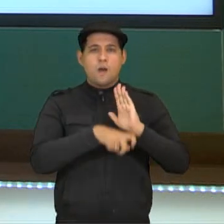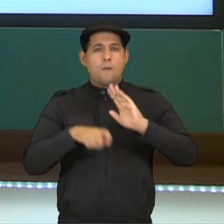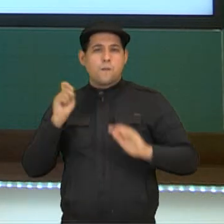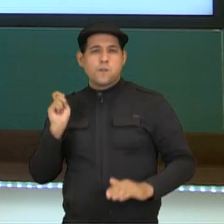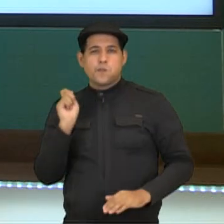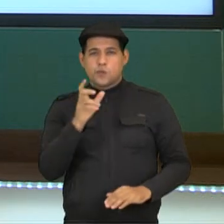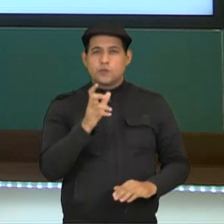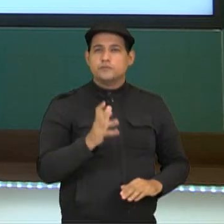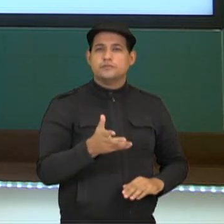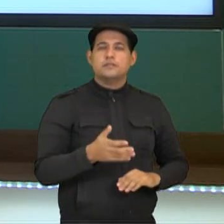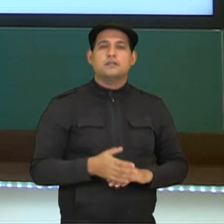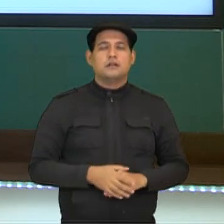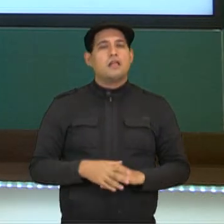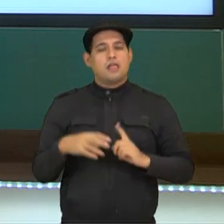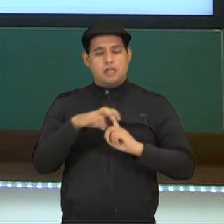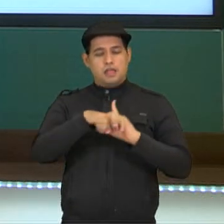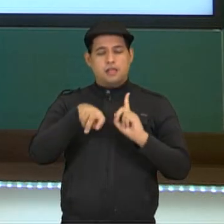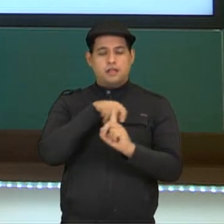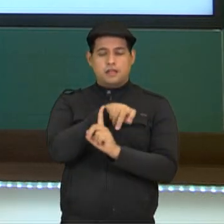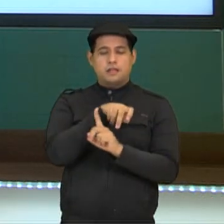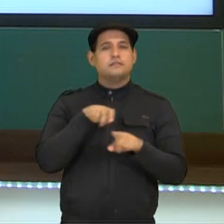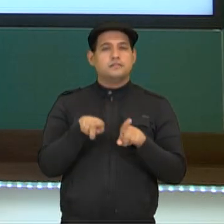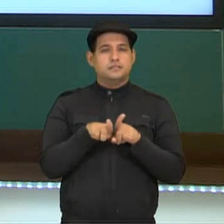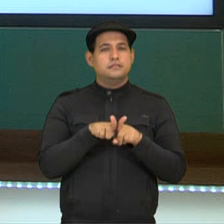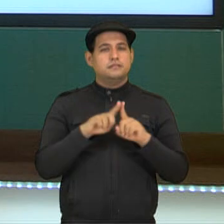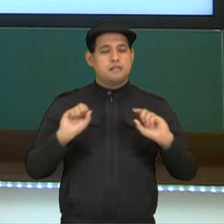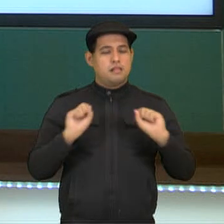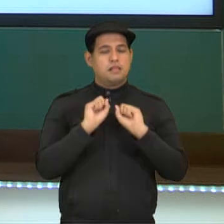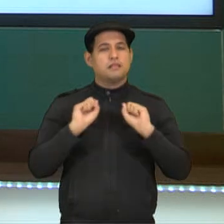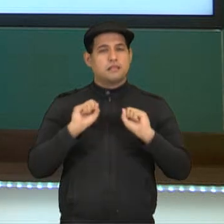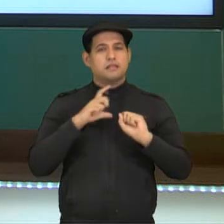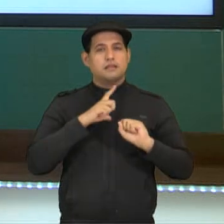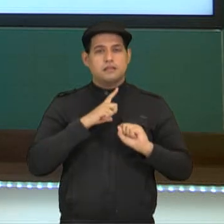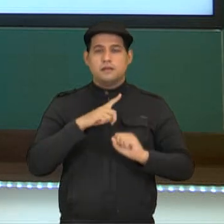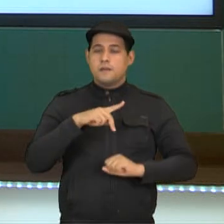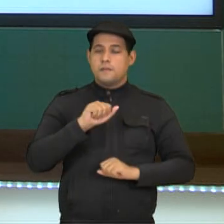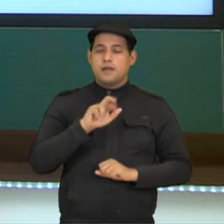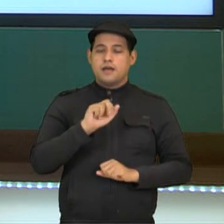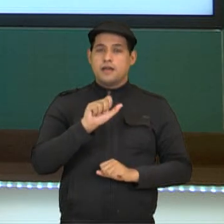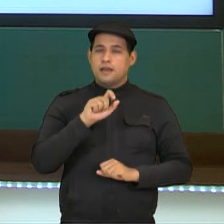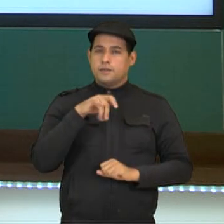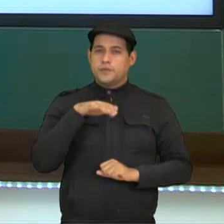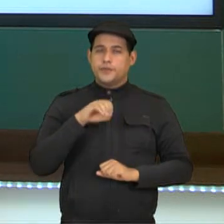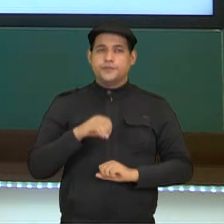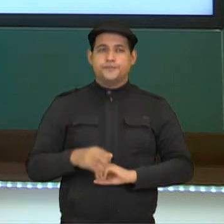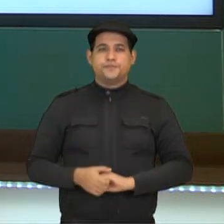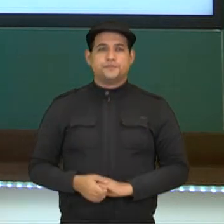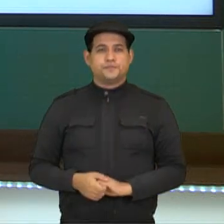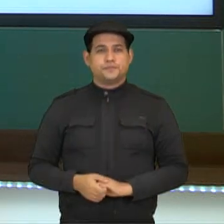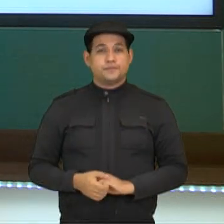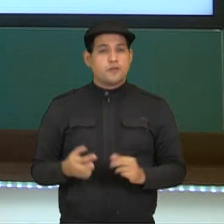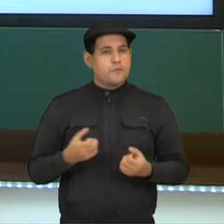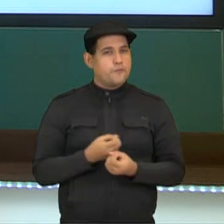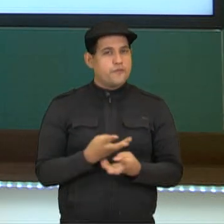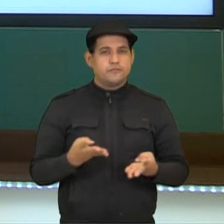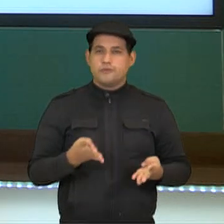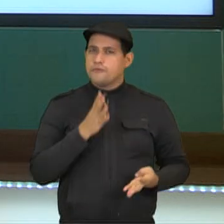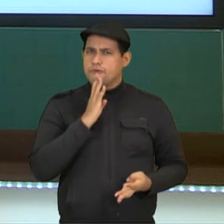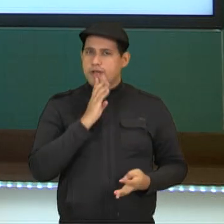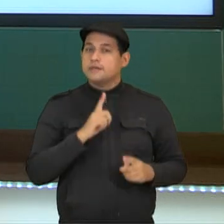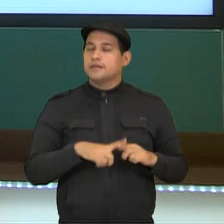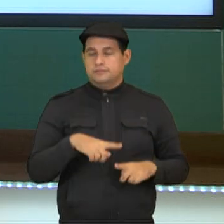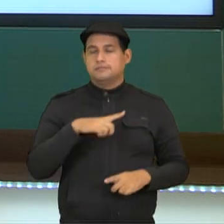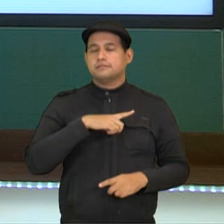clube, é uma modalidade também do atletismo paralímpico. Né? Acho que muitos de vocês não sabiam que existia, mas